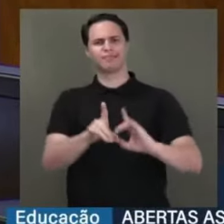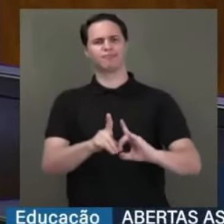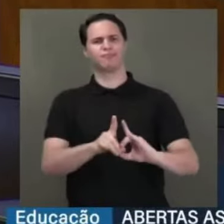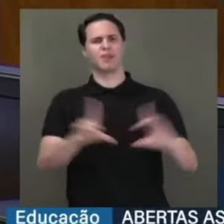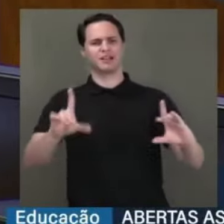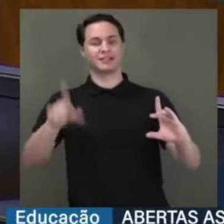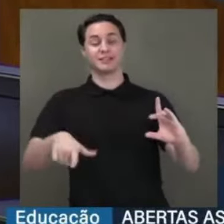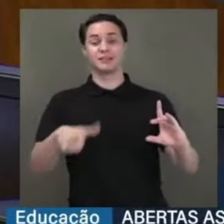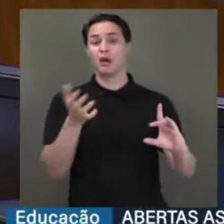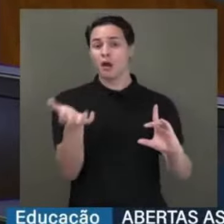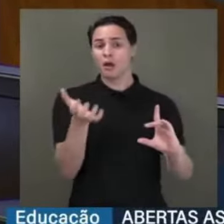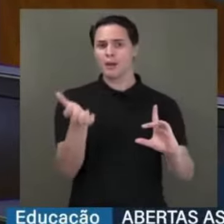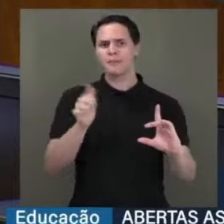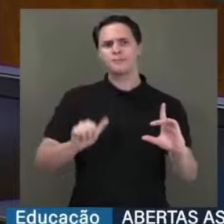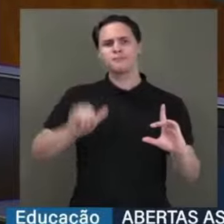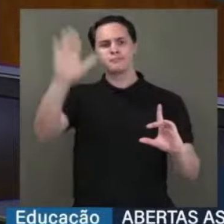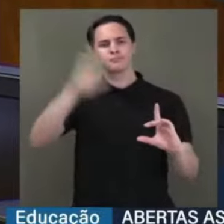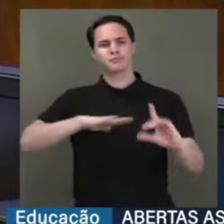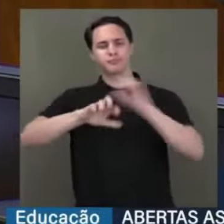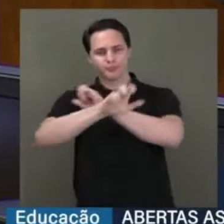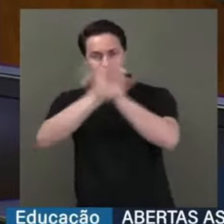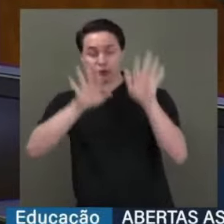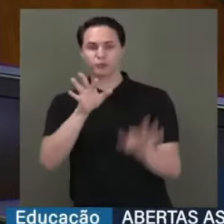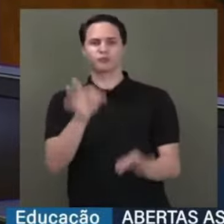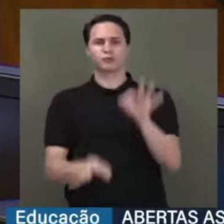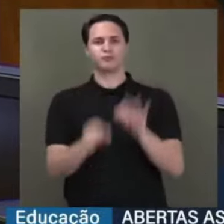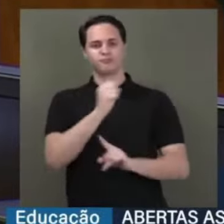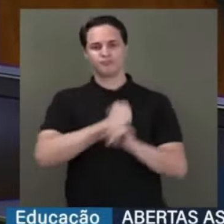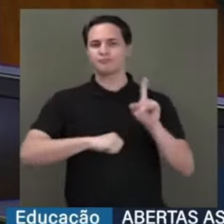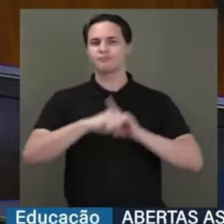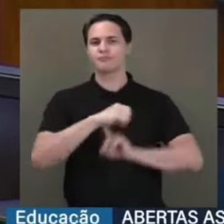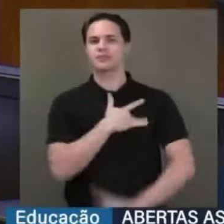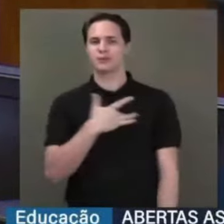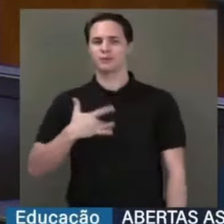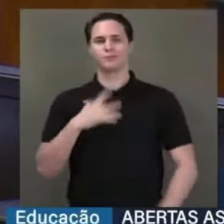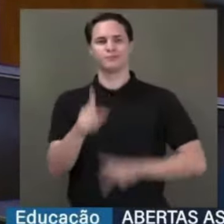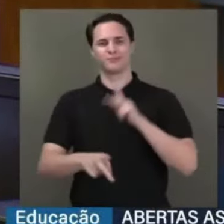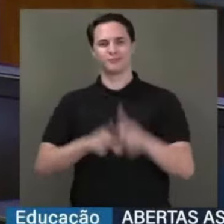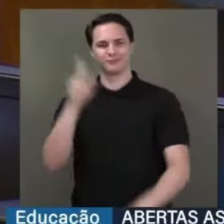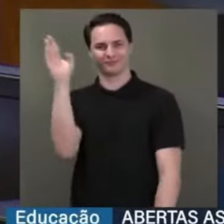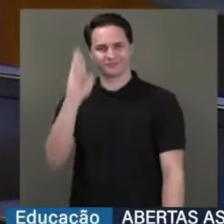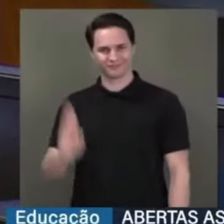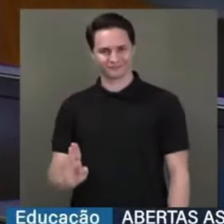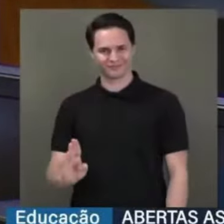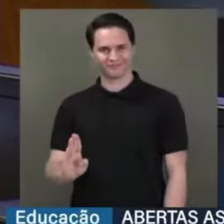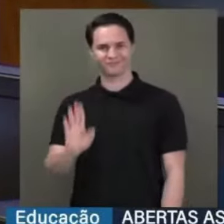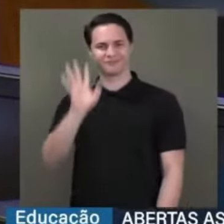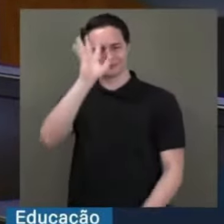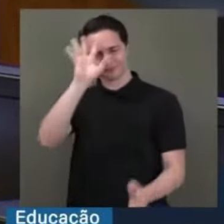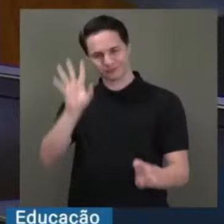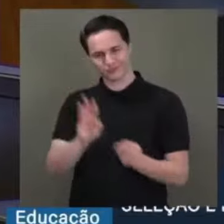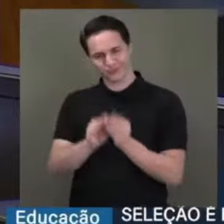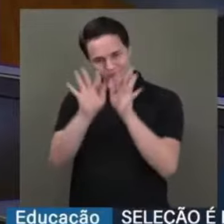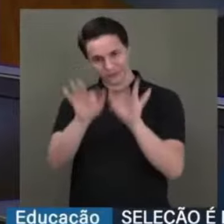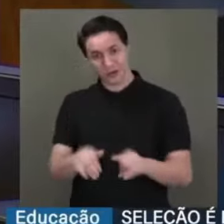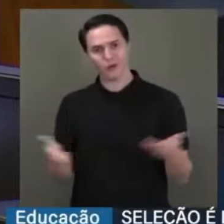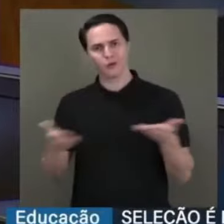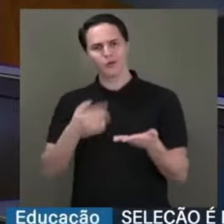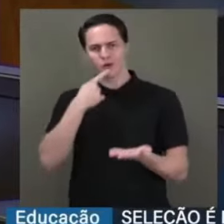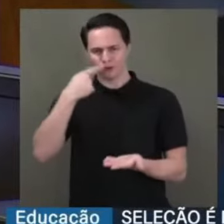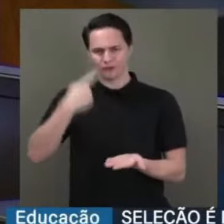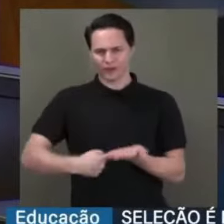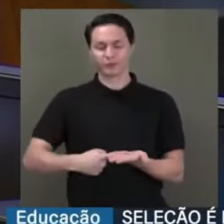pela transparência justiça social e o bem-estar dos brasileiros con concluo reafirmando a